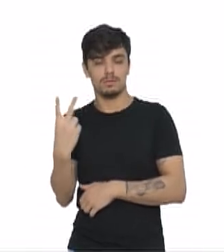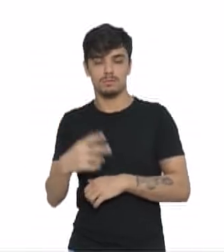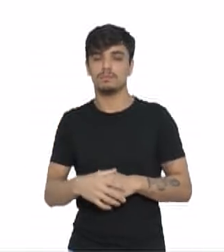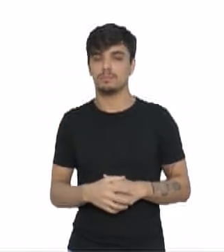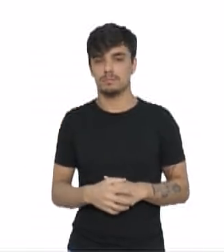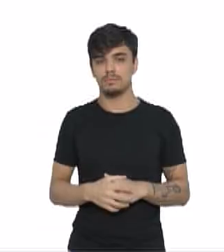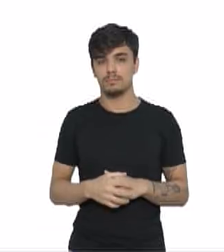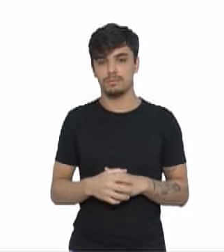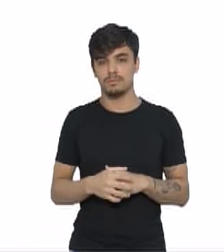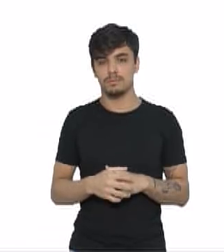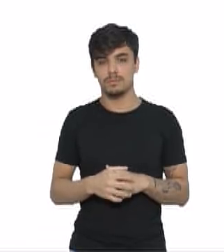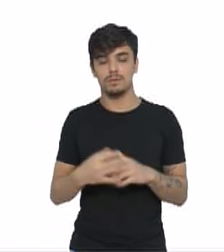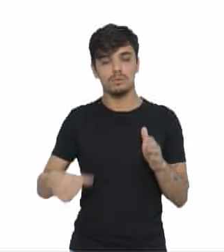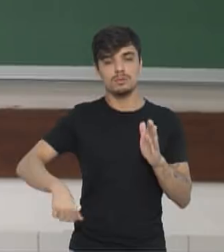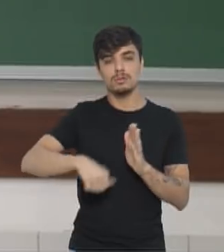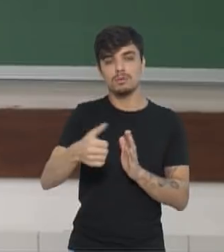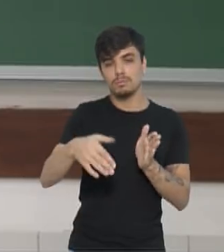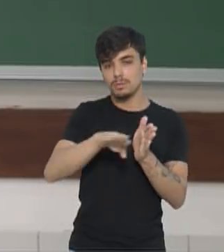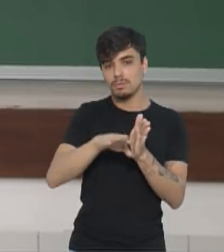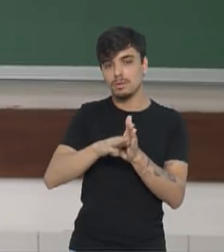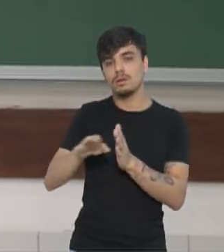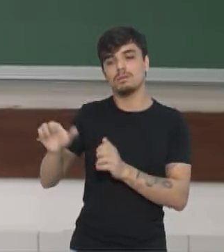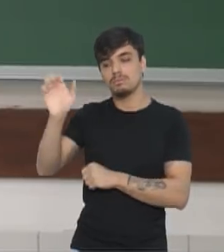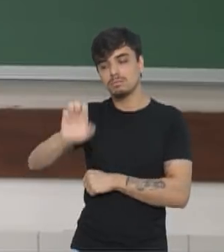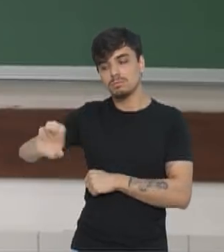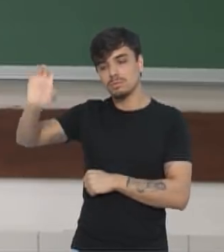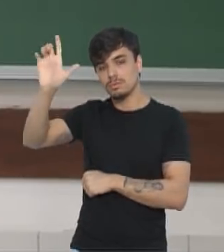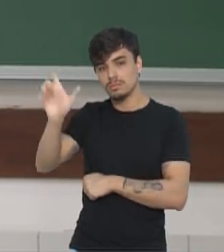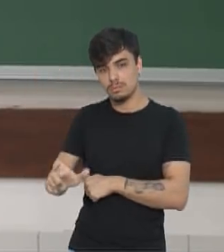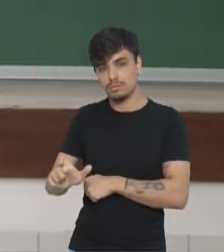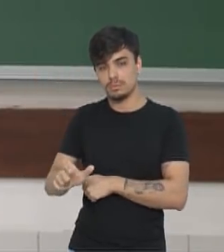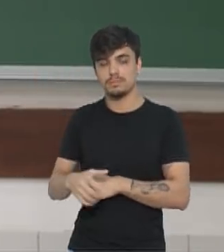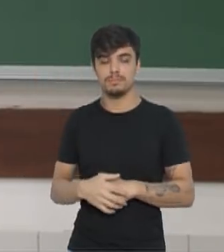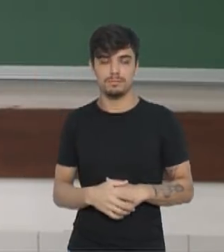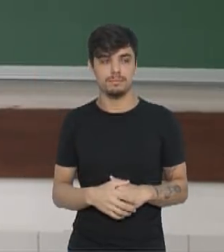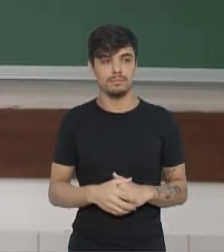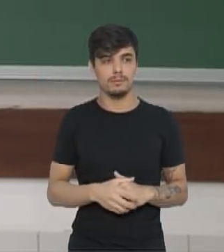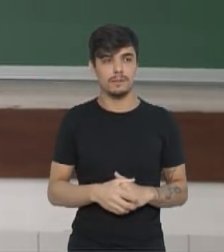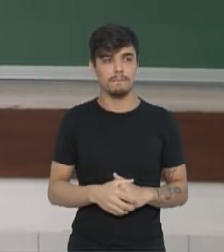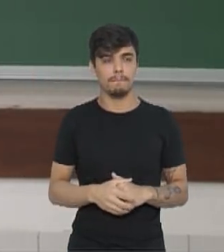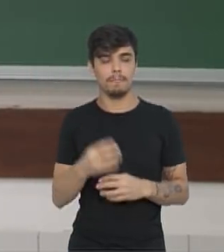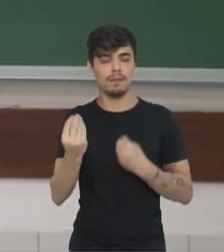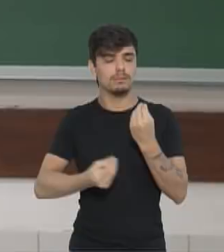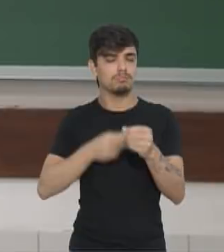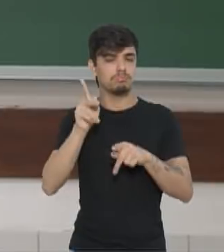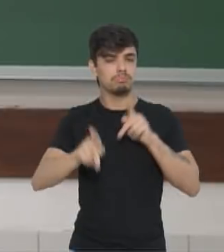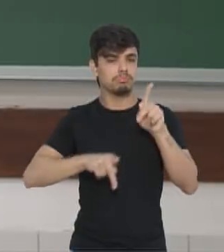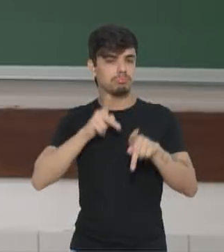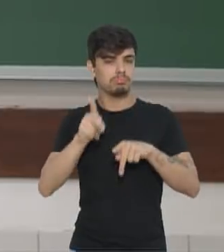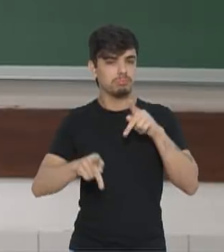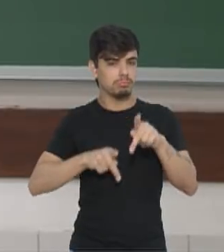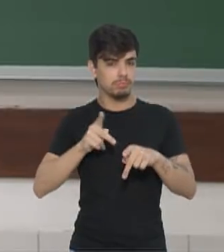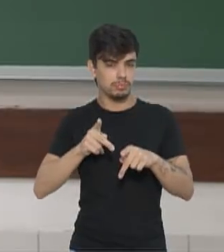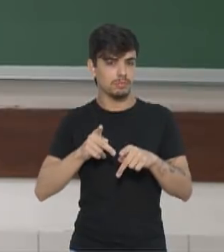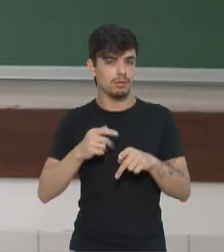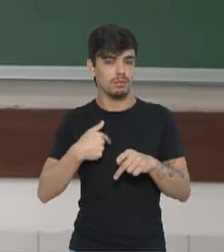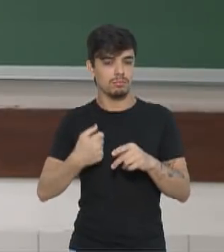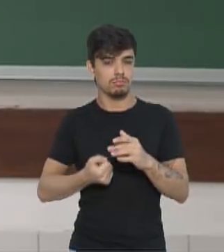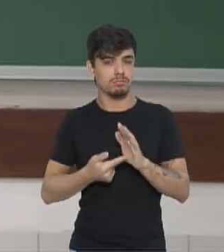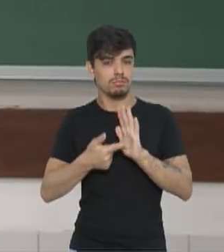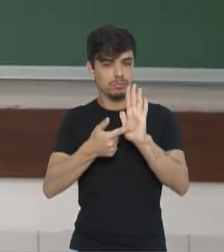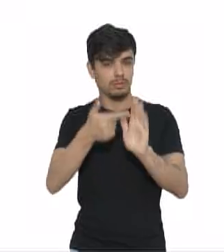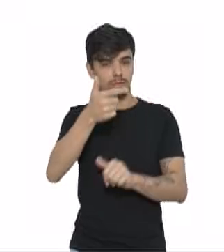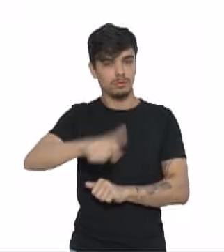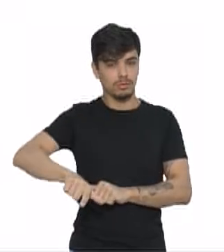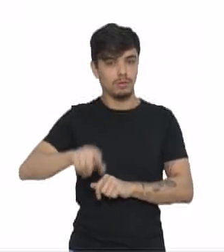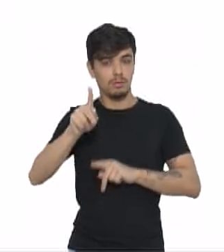europeus com as viagens de Cristóvão Colombo. Certo? E como que esses povos, que eu volto a ressaltar, a gente